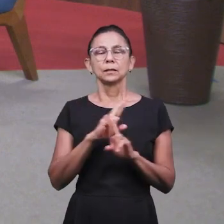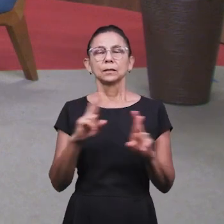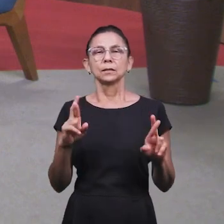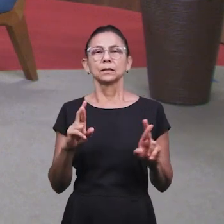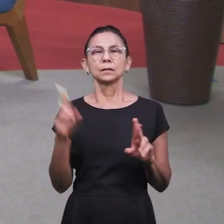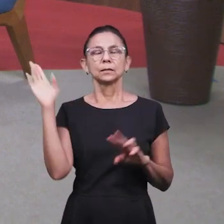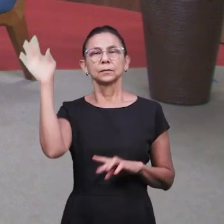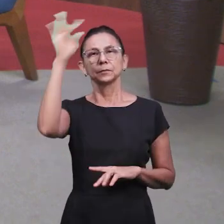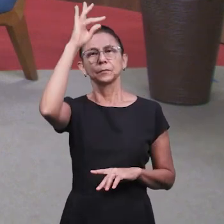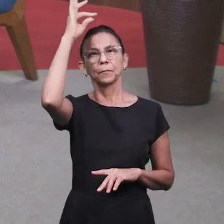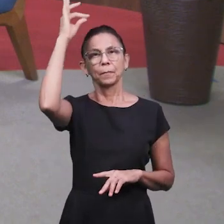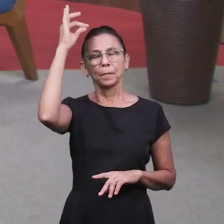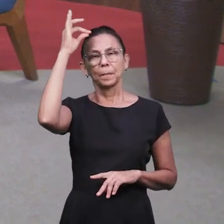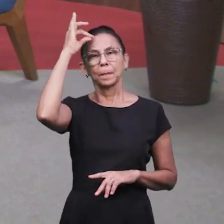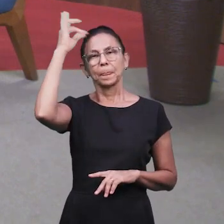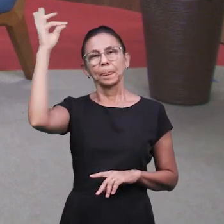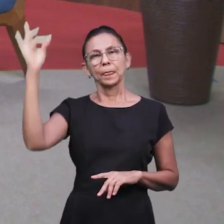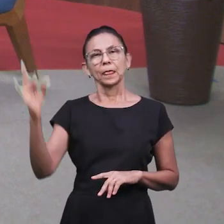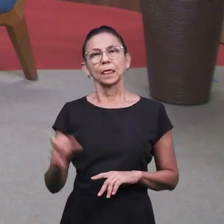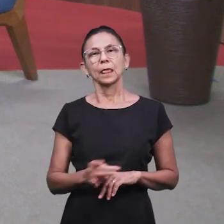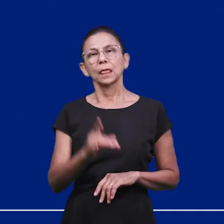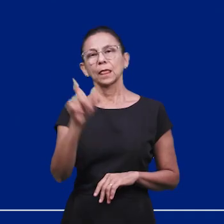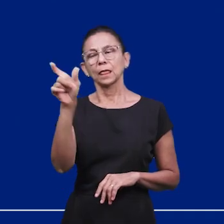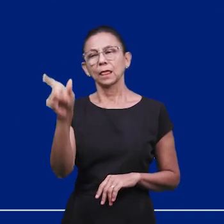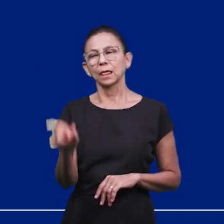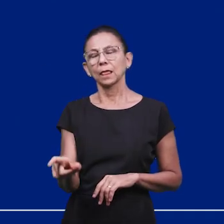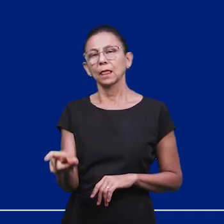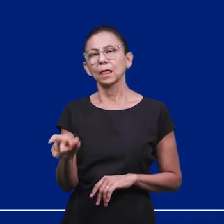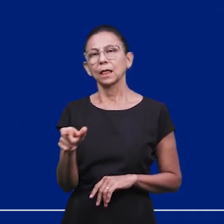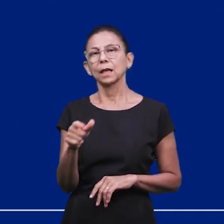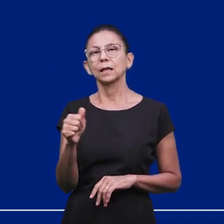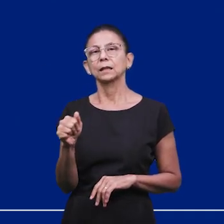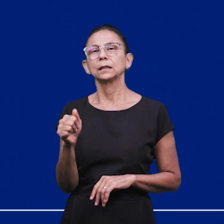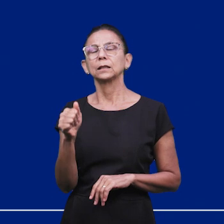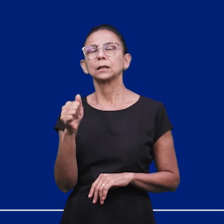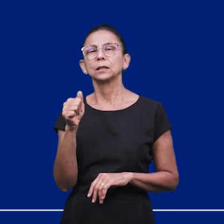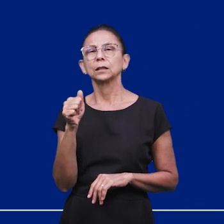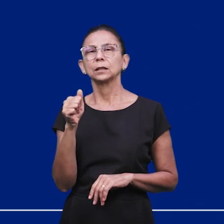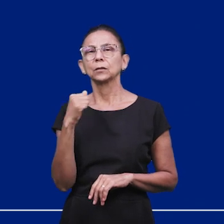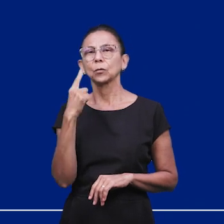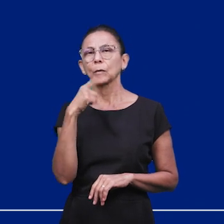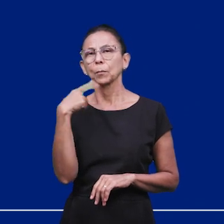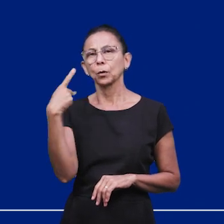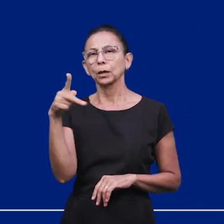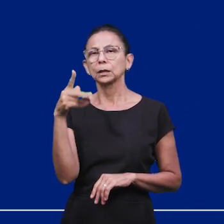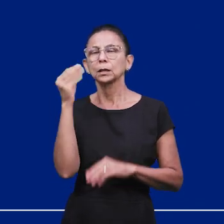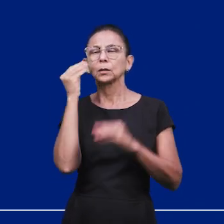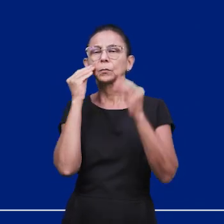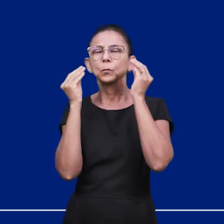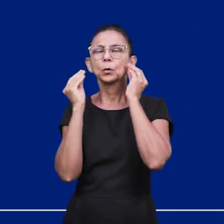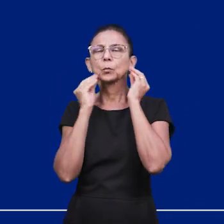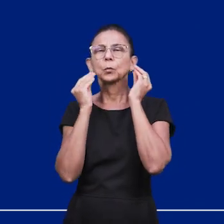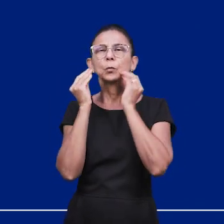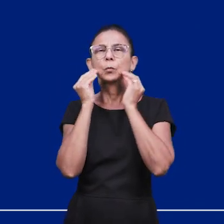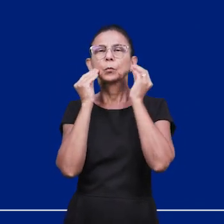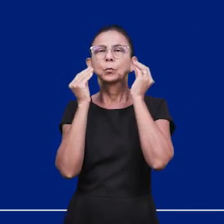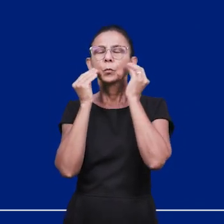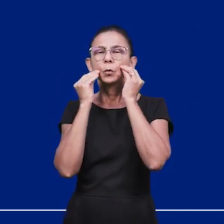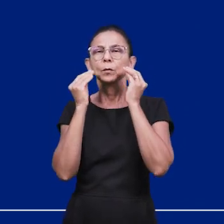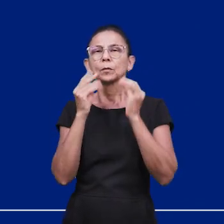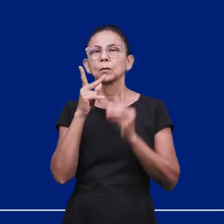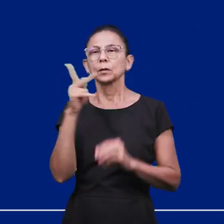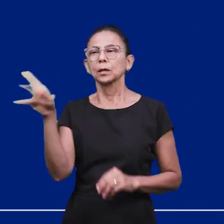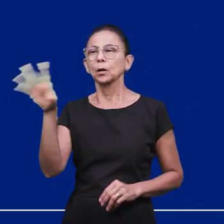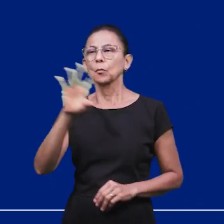ao Espírito Santo. Cantares 1, 2 diz assim: beije-me ele com os beijos da sua boca, porque melhor é o